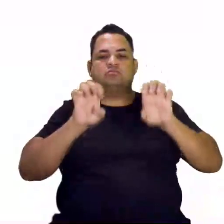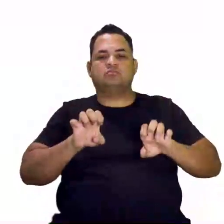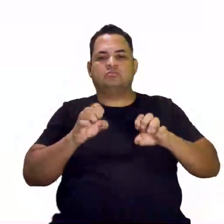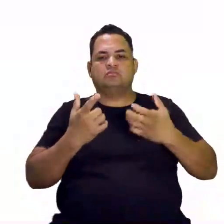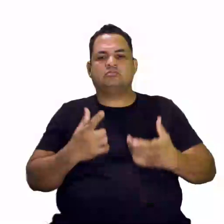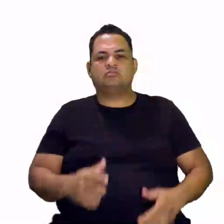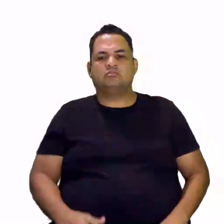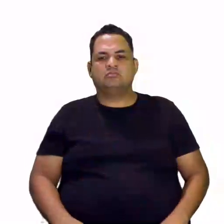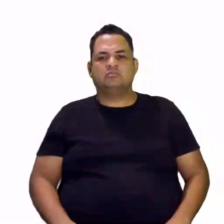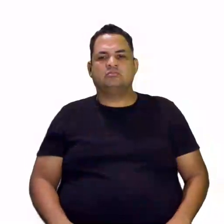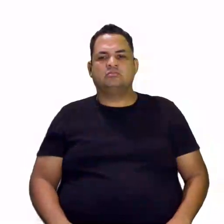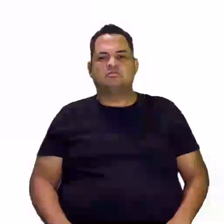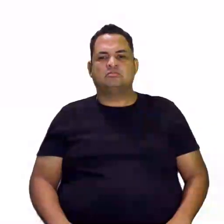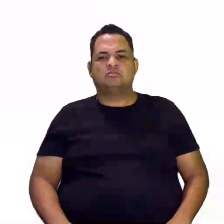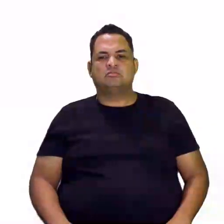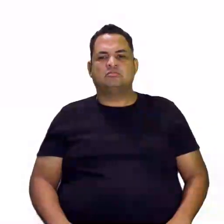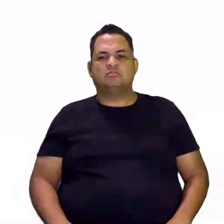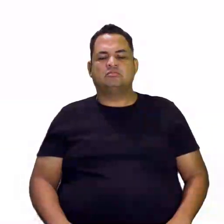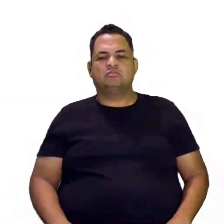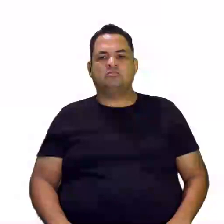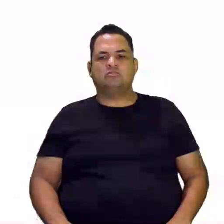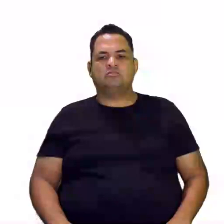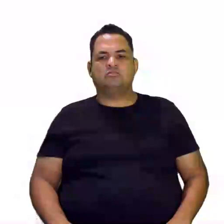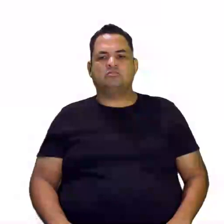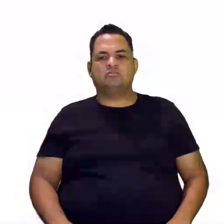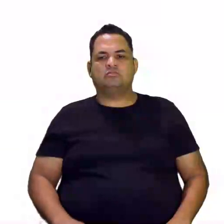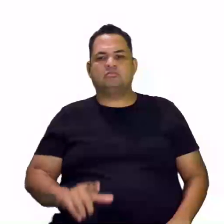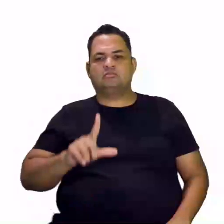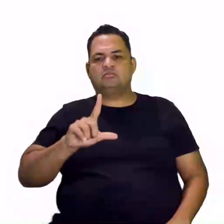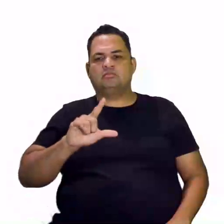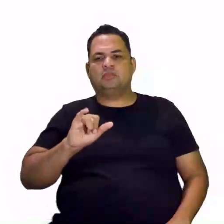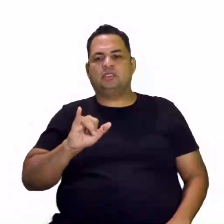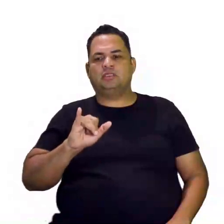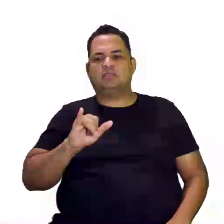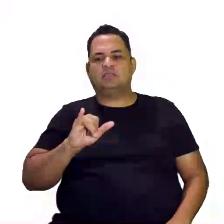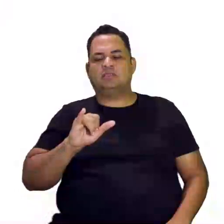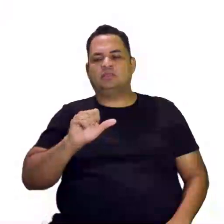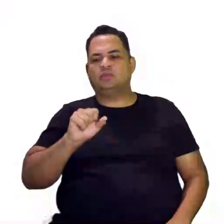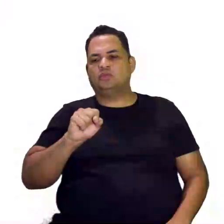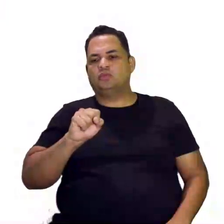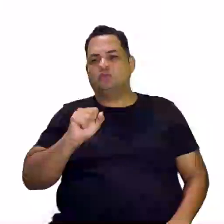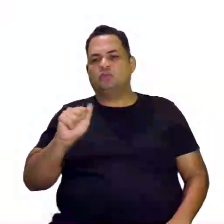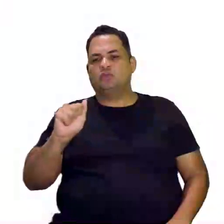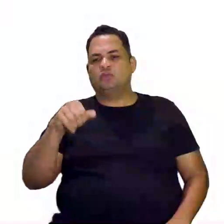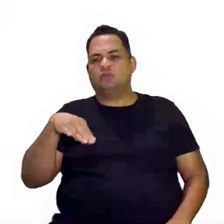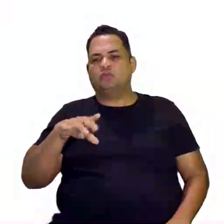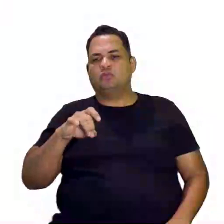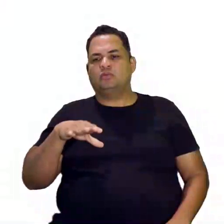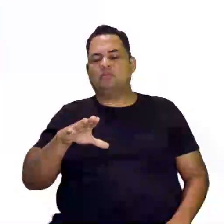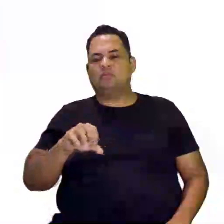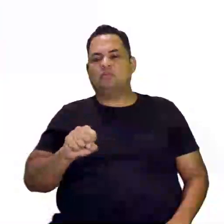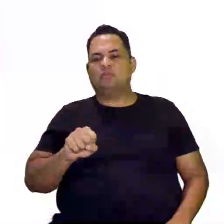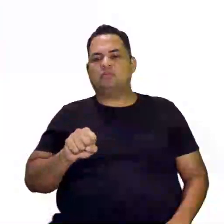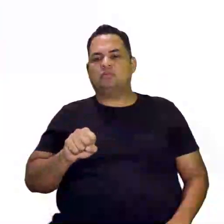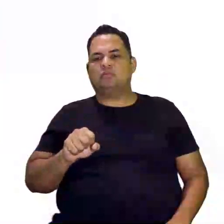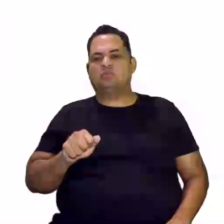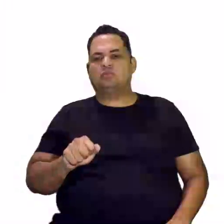ó, que são os lisossomos, que vão fazer a digestão. Aí, agora sim, era para aparecer a minha setinha, mas